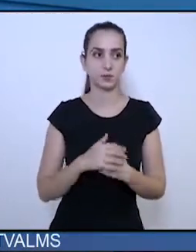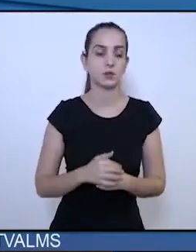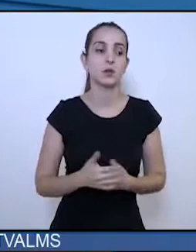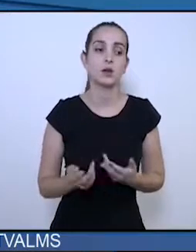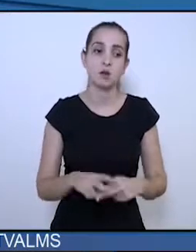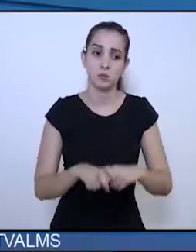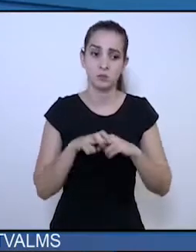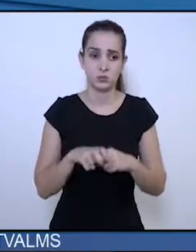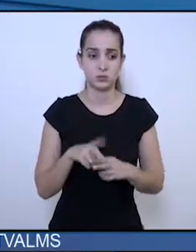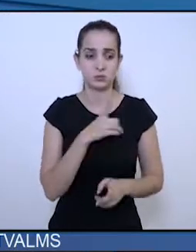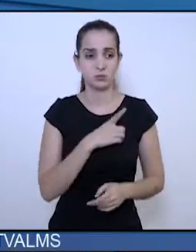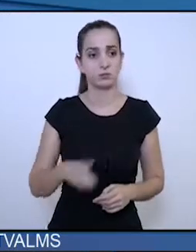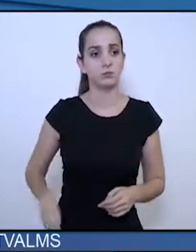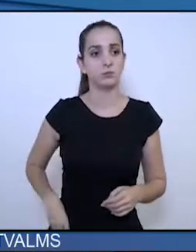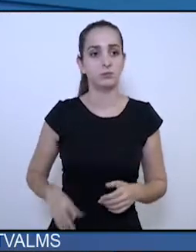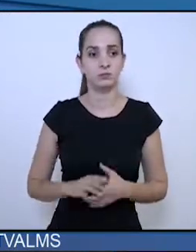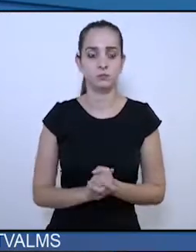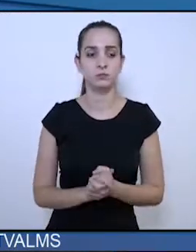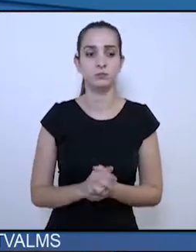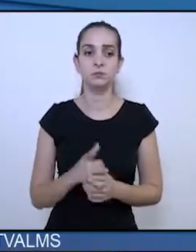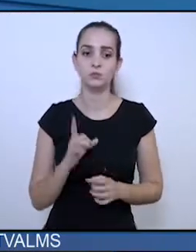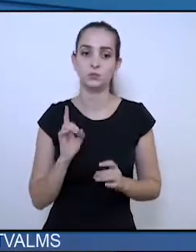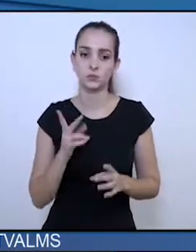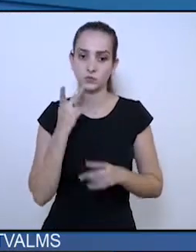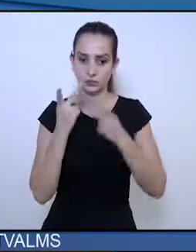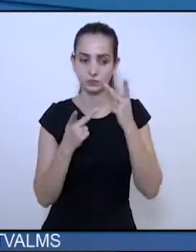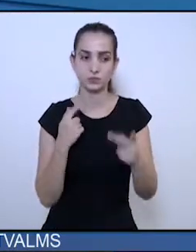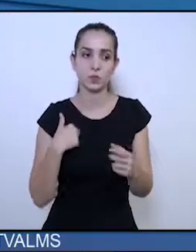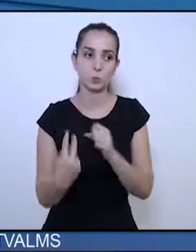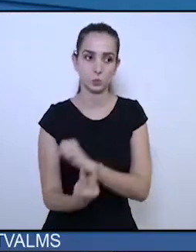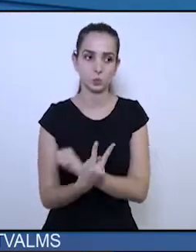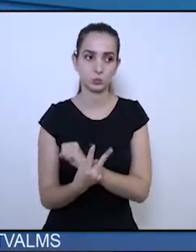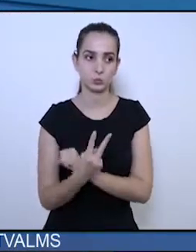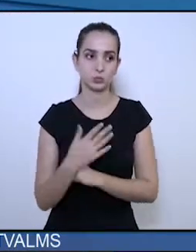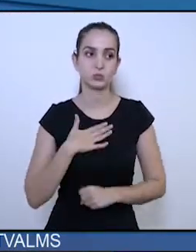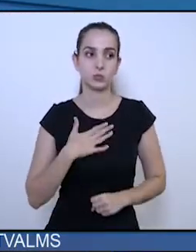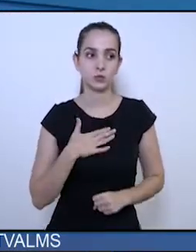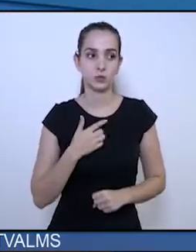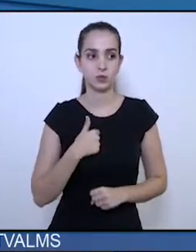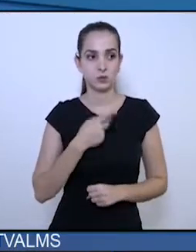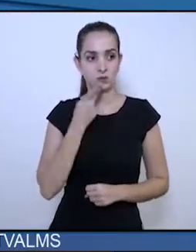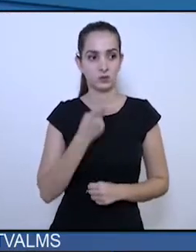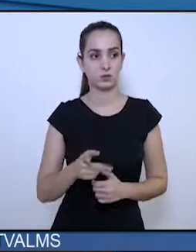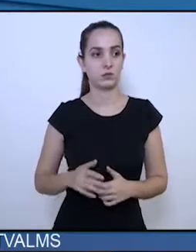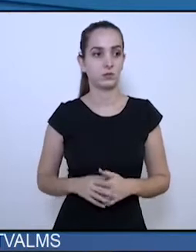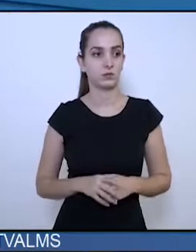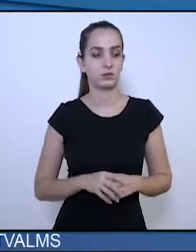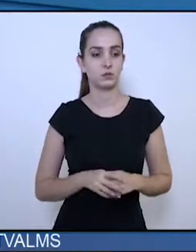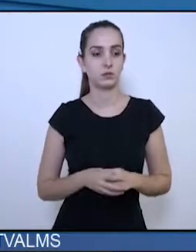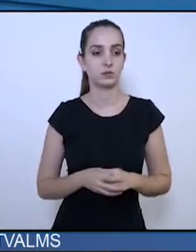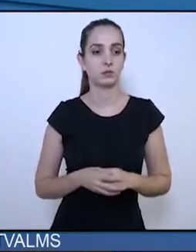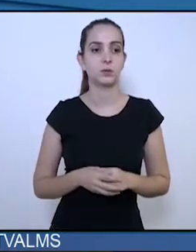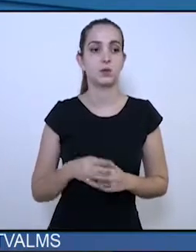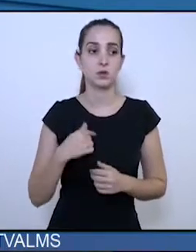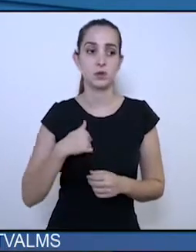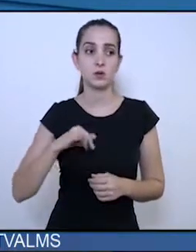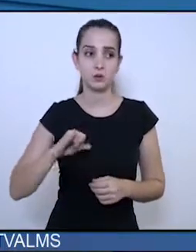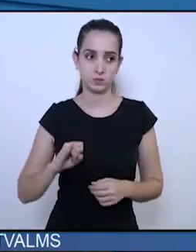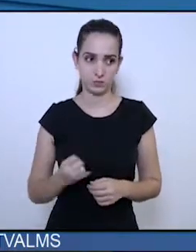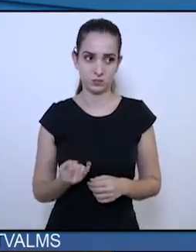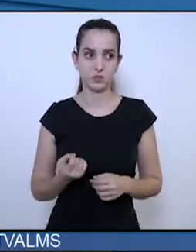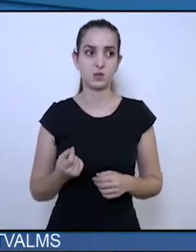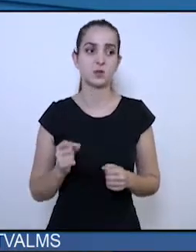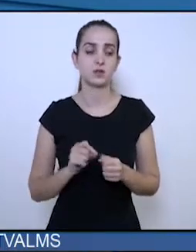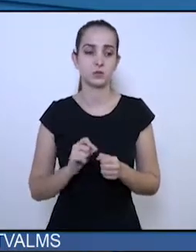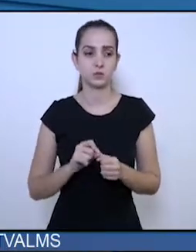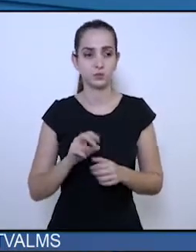só aqui, me protegendo de certa forma aqui, sobre a minha fala, eu primeiro fiz uma